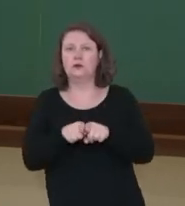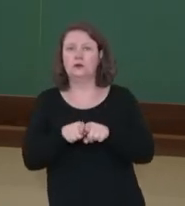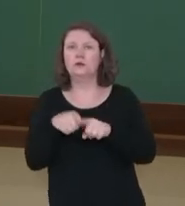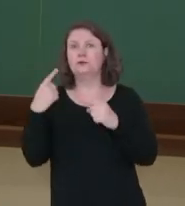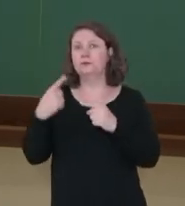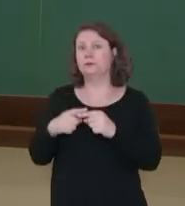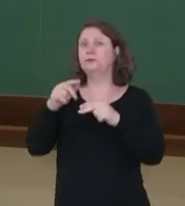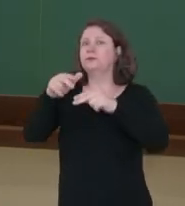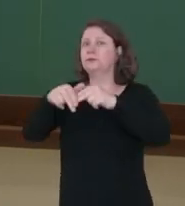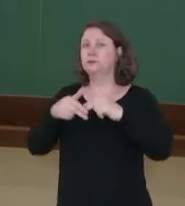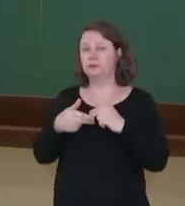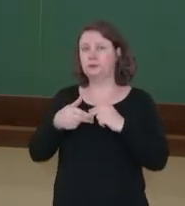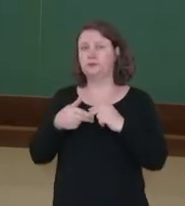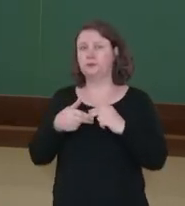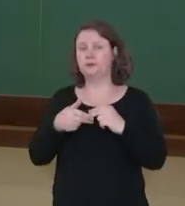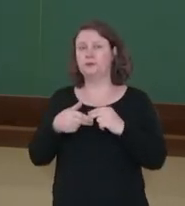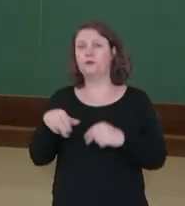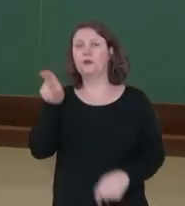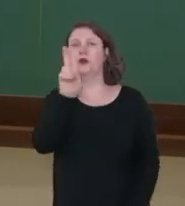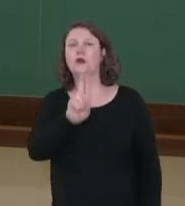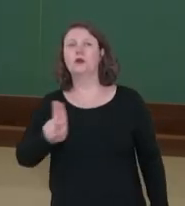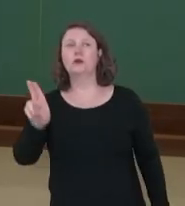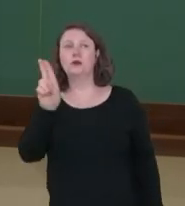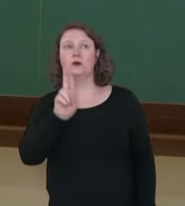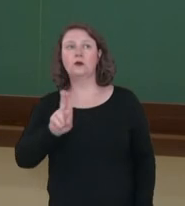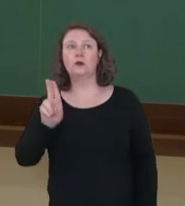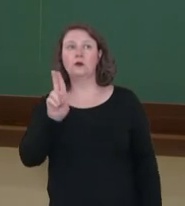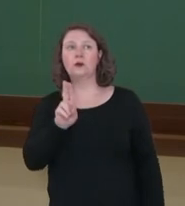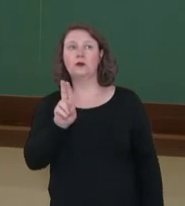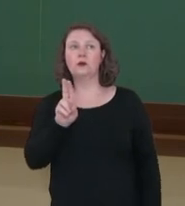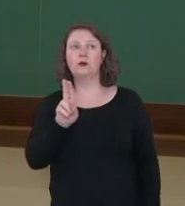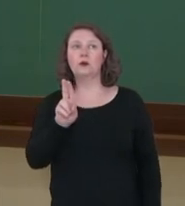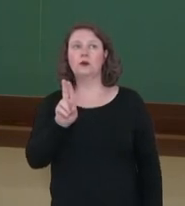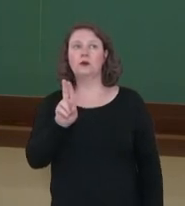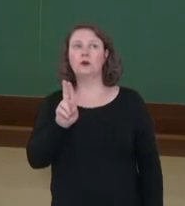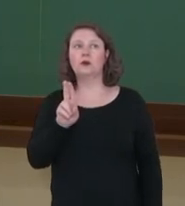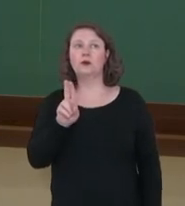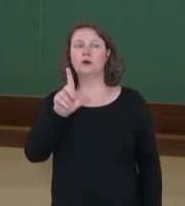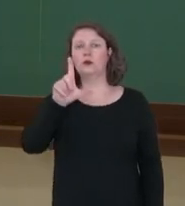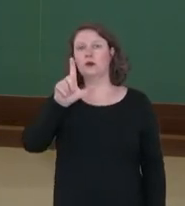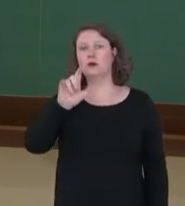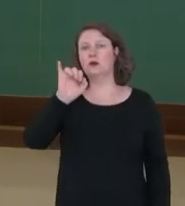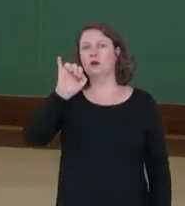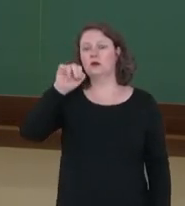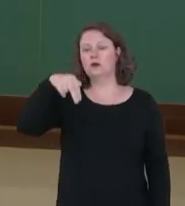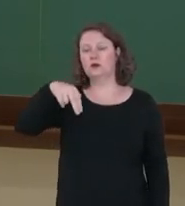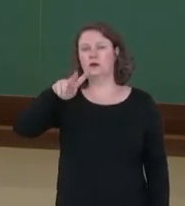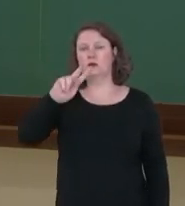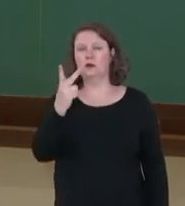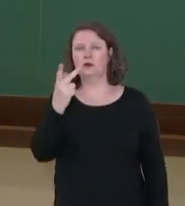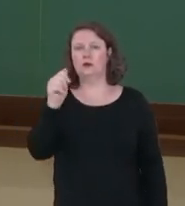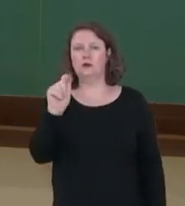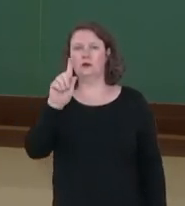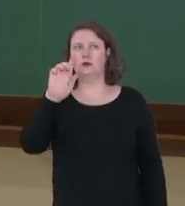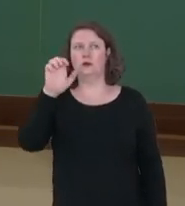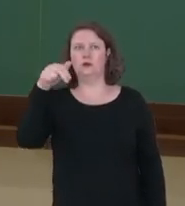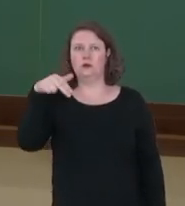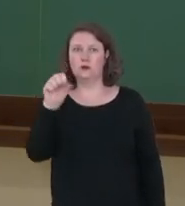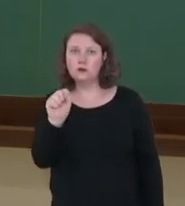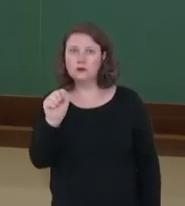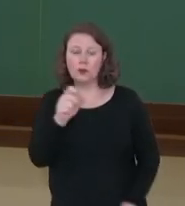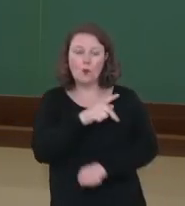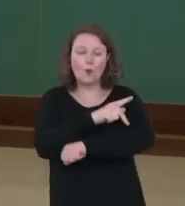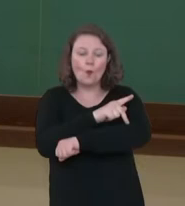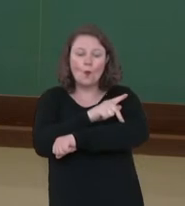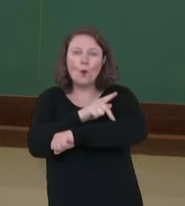Mendel chama, então usa esse termo de linhagens puras. Então vamos